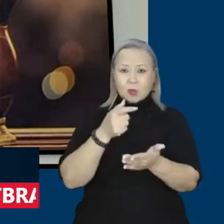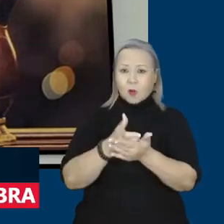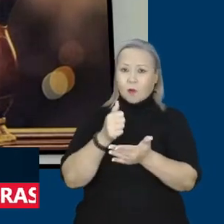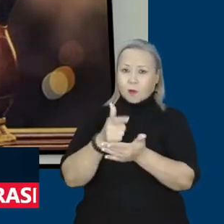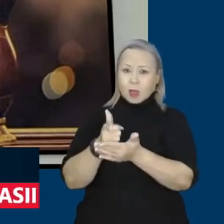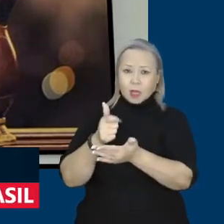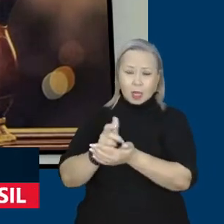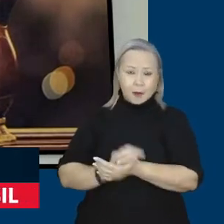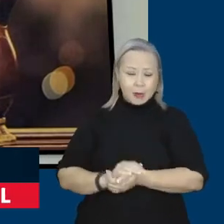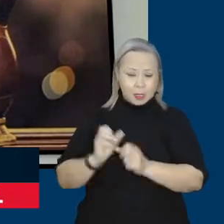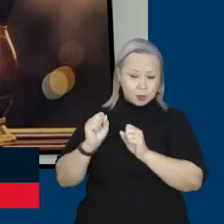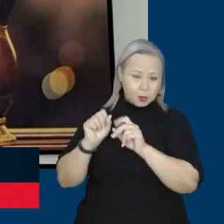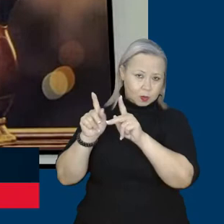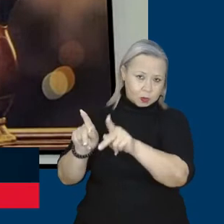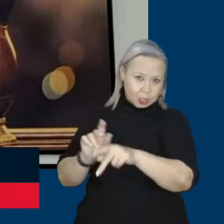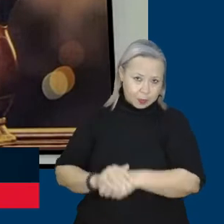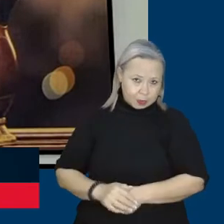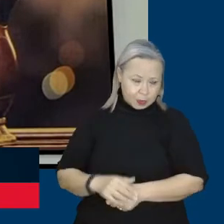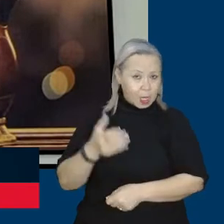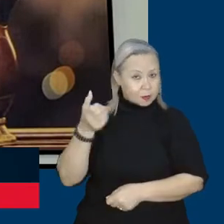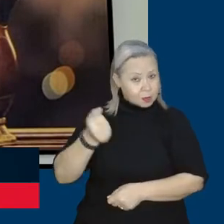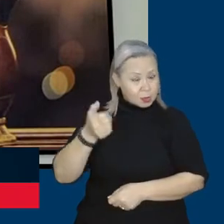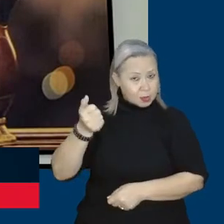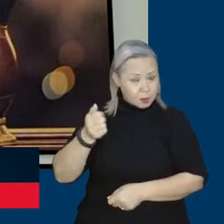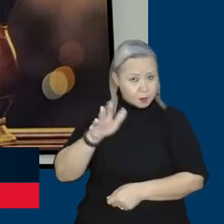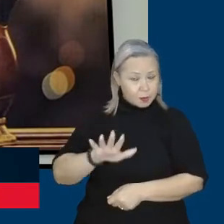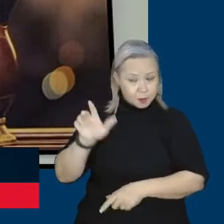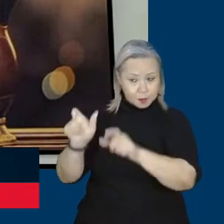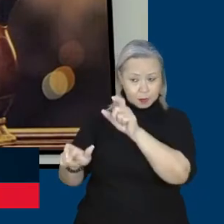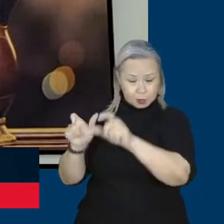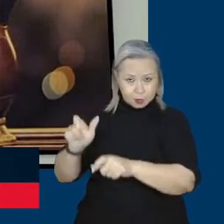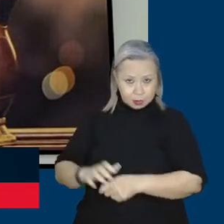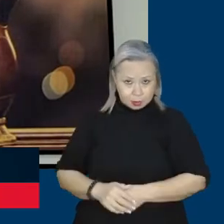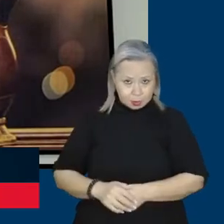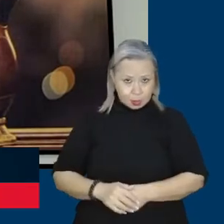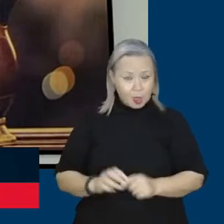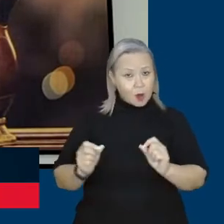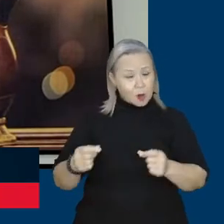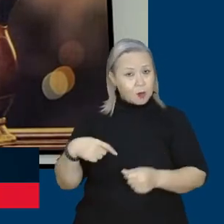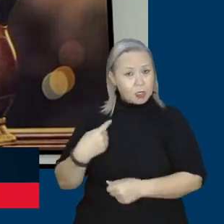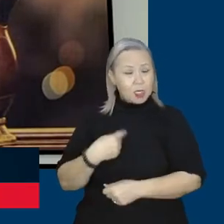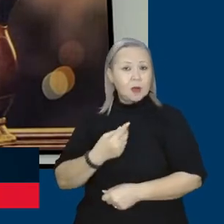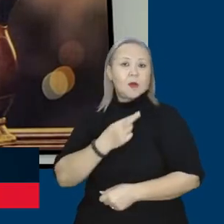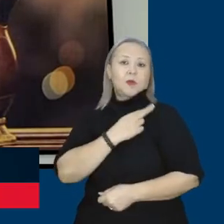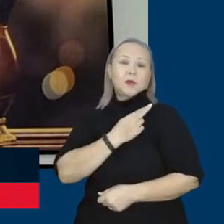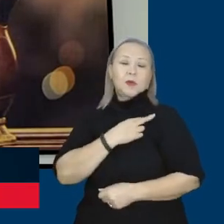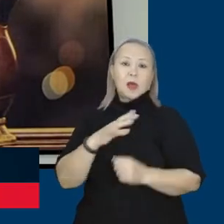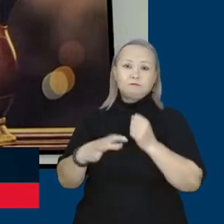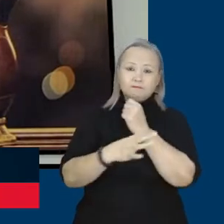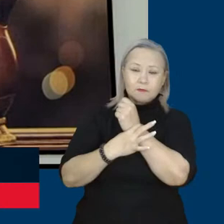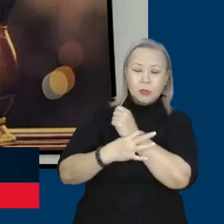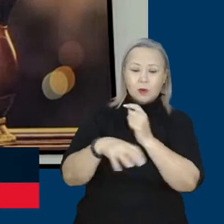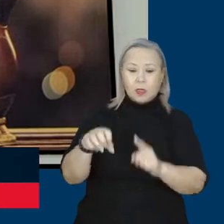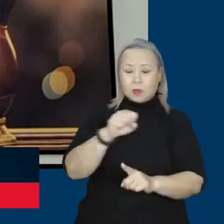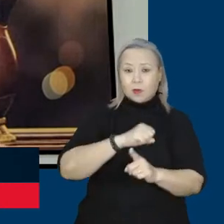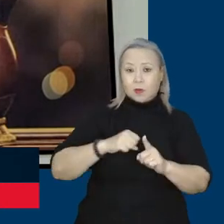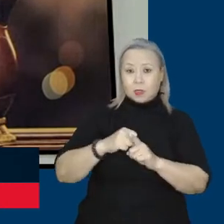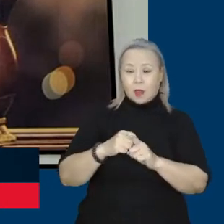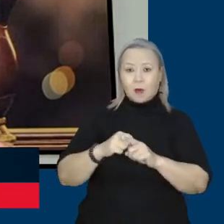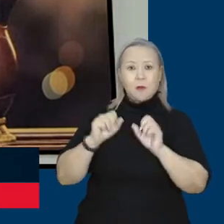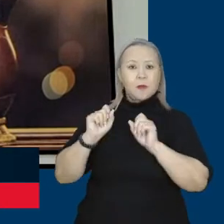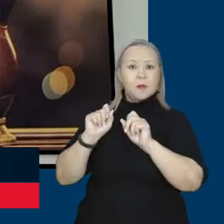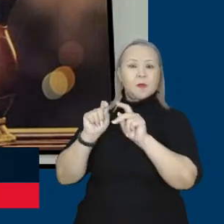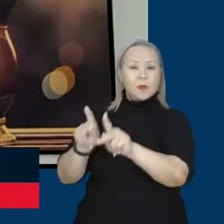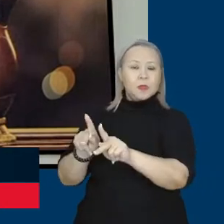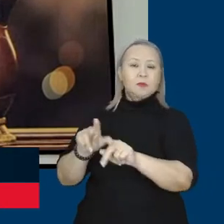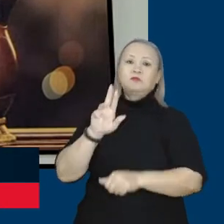dos aposentados e pensionista aquilo que compete no canto da Seguridade Social a Previdência nunca